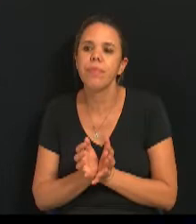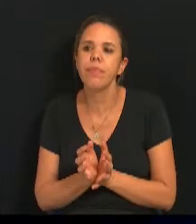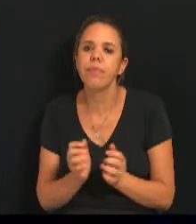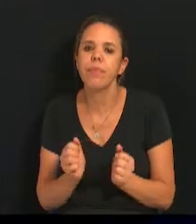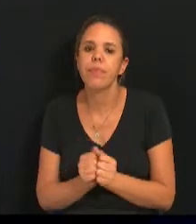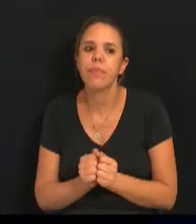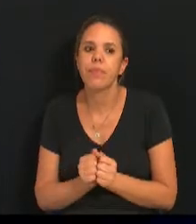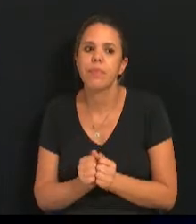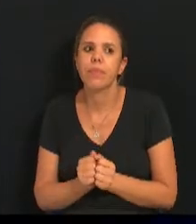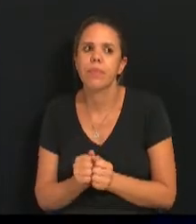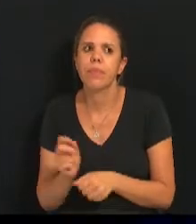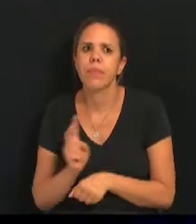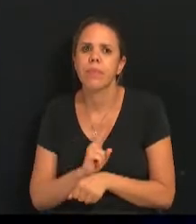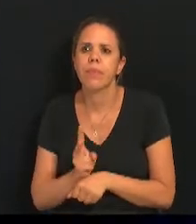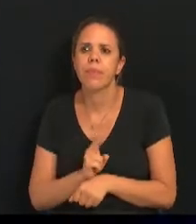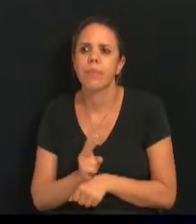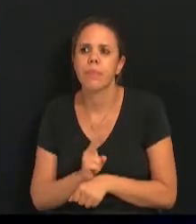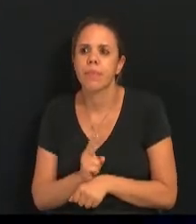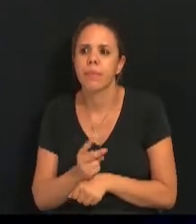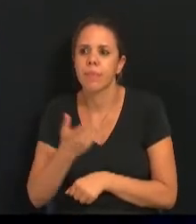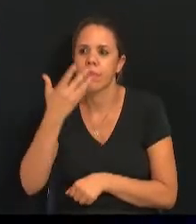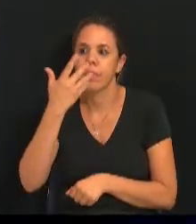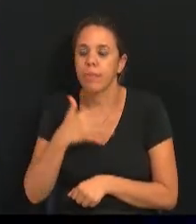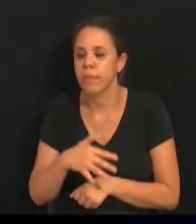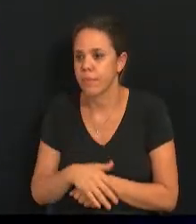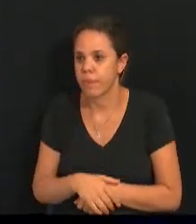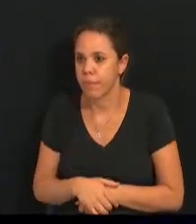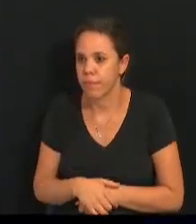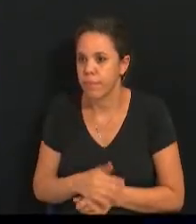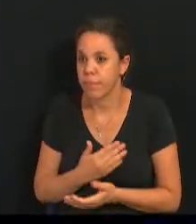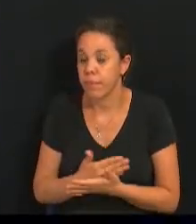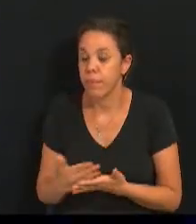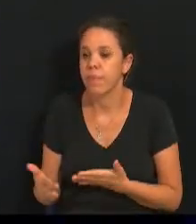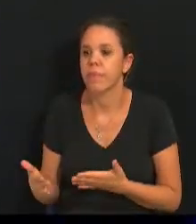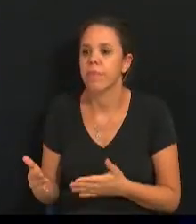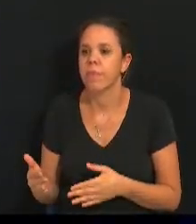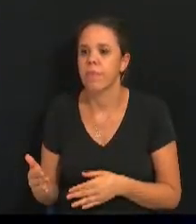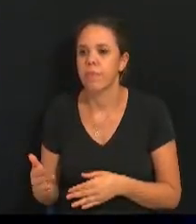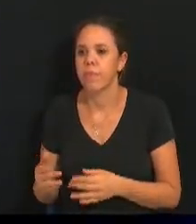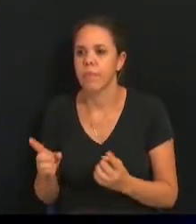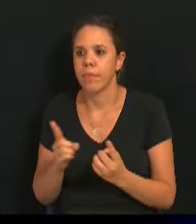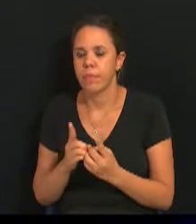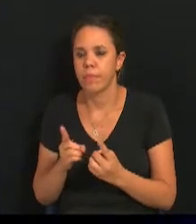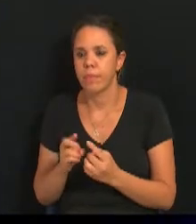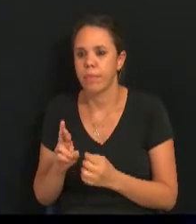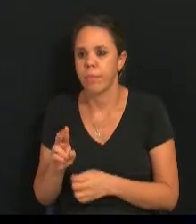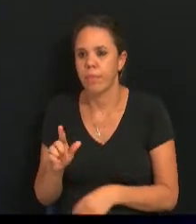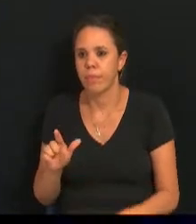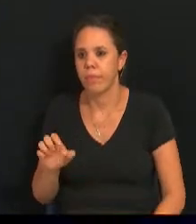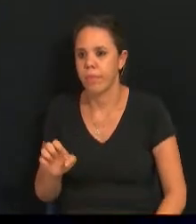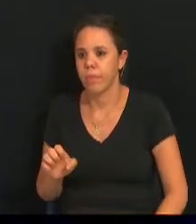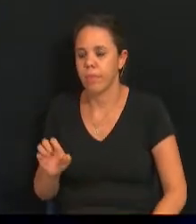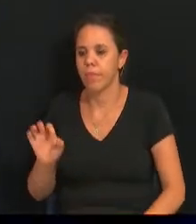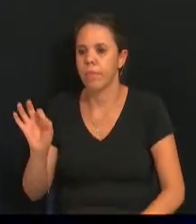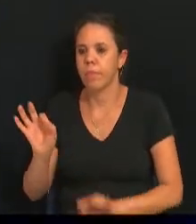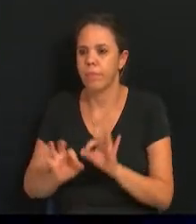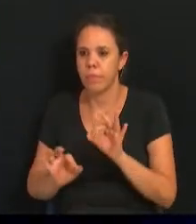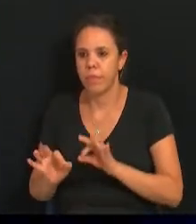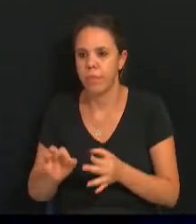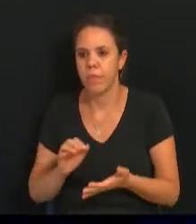outras monitoras de educação infantil, nós iniciamos assessoria com o doutor Alexandre. O doutor Alexandre preparou alguns